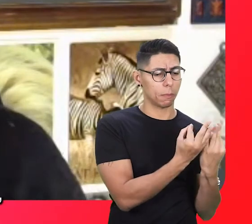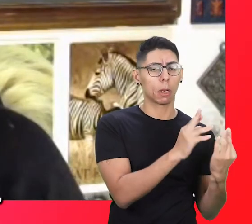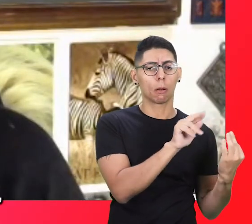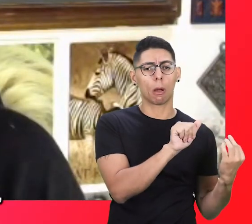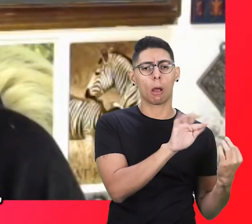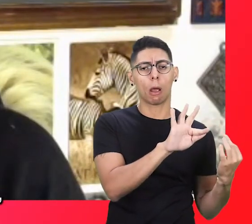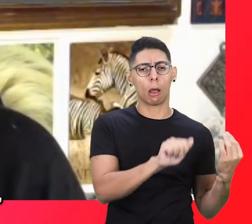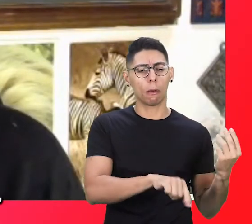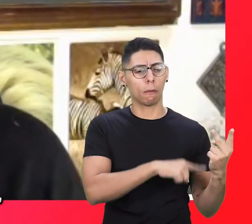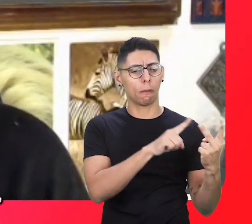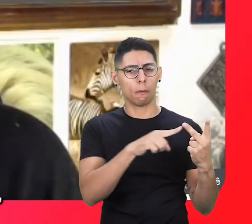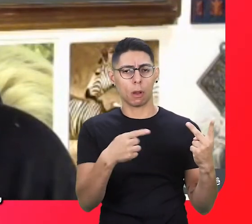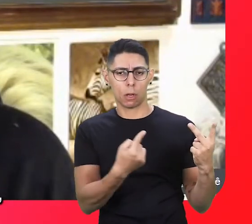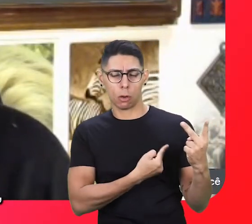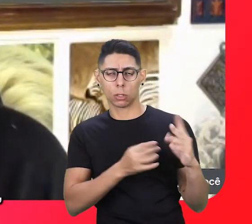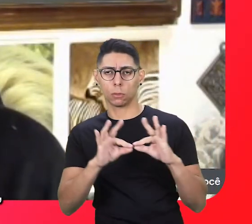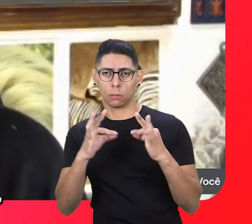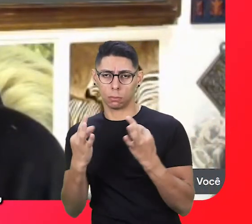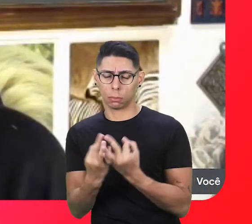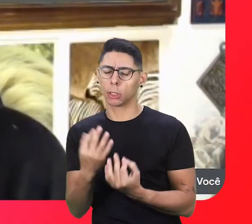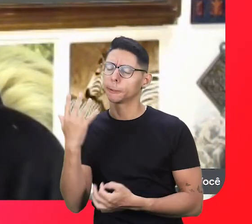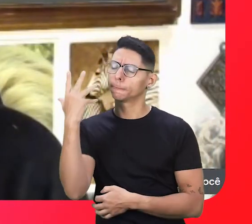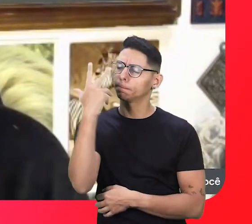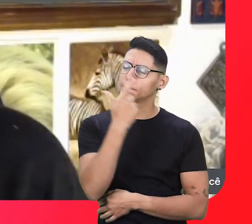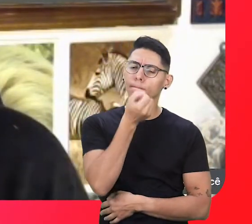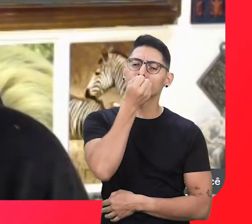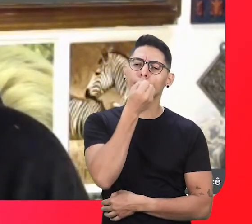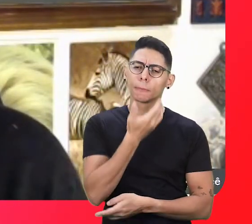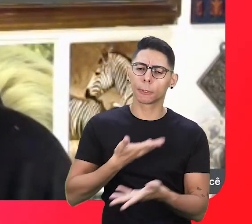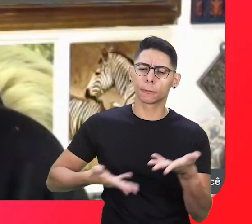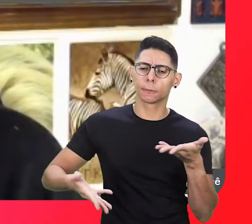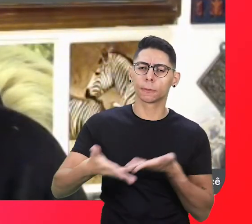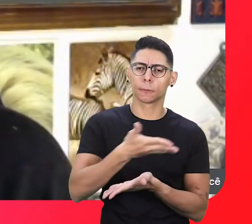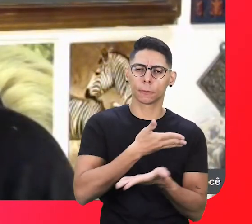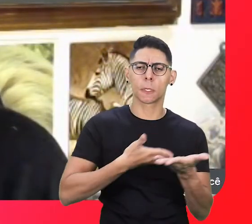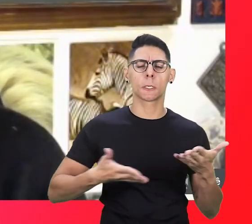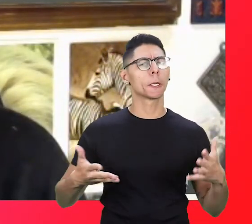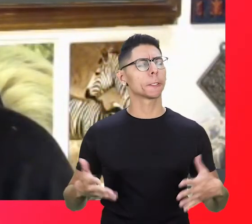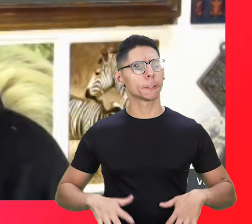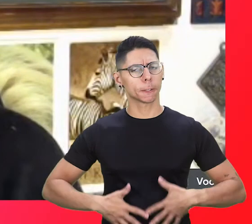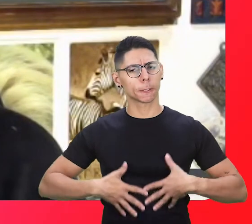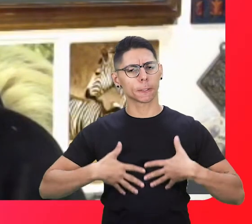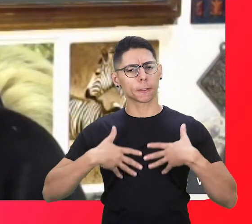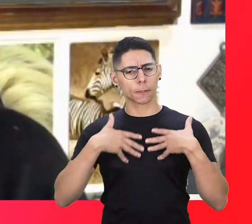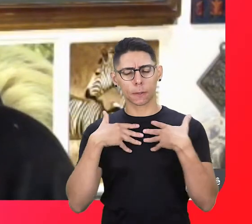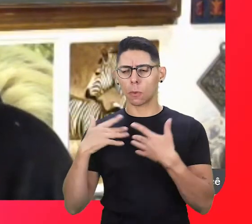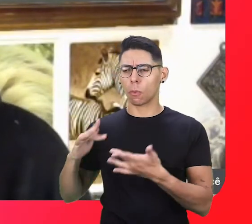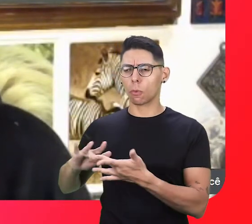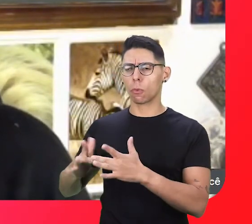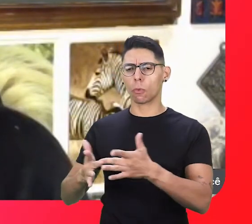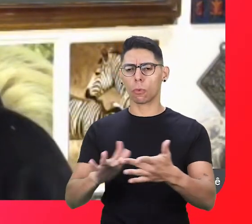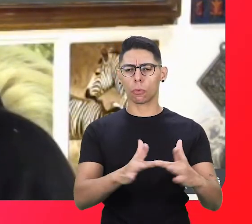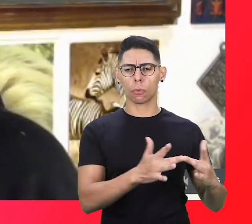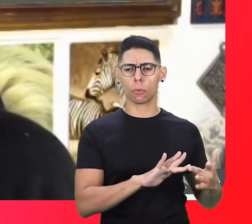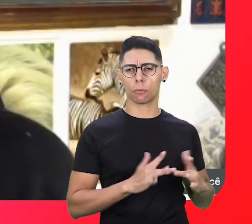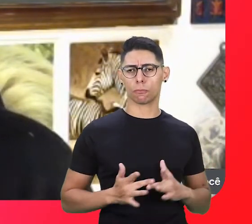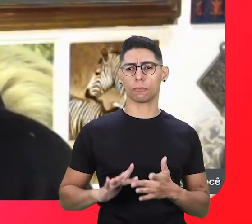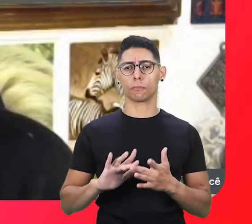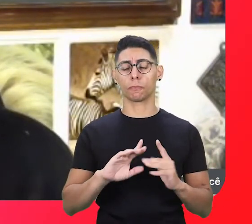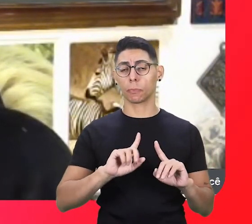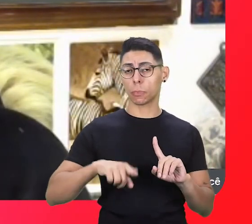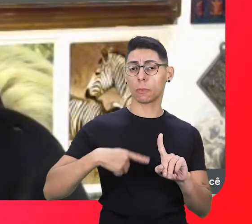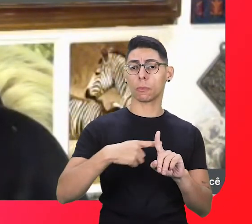nossa família. Foi muito lindo, muito edificante, muito contato. Depois a gente começa